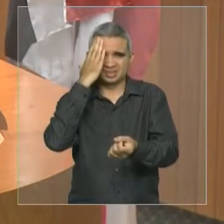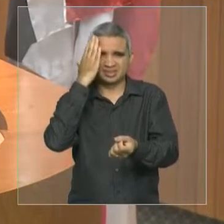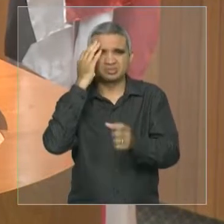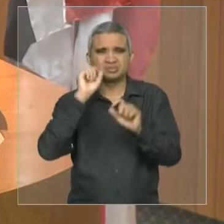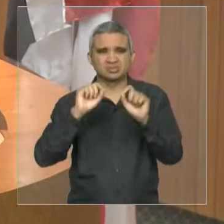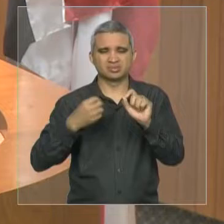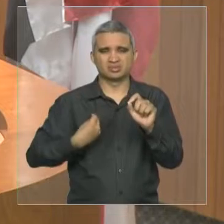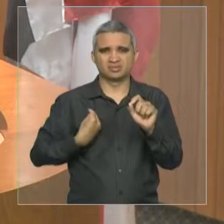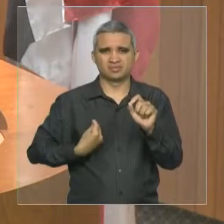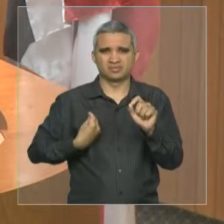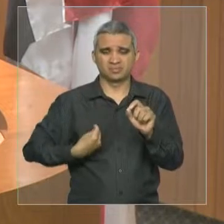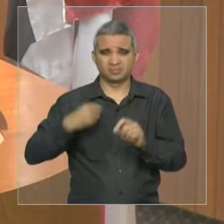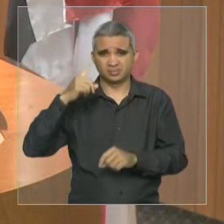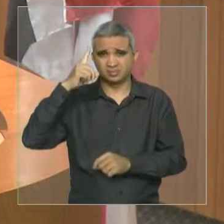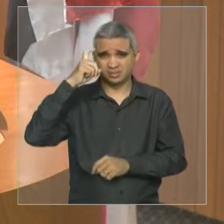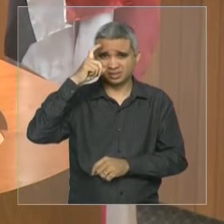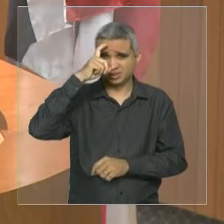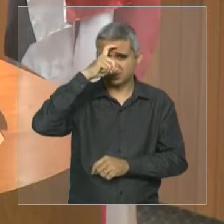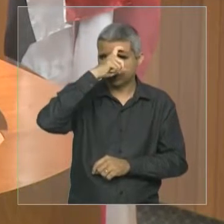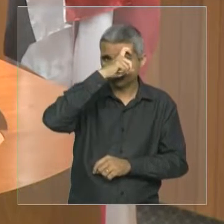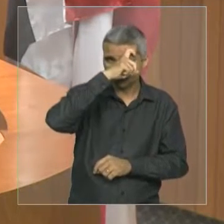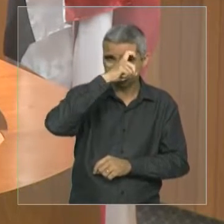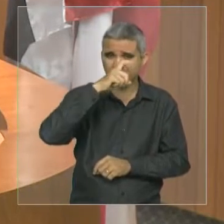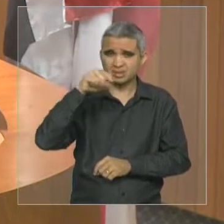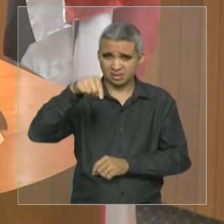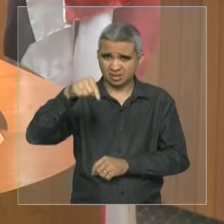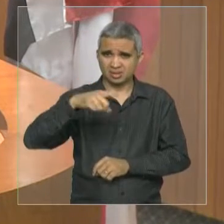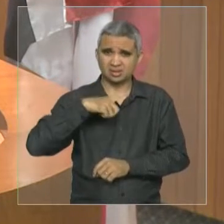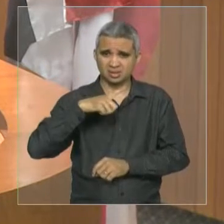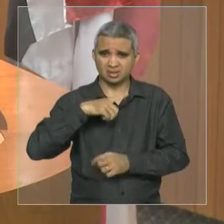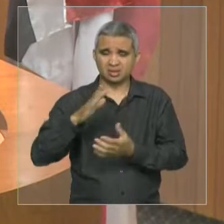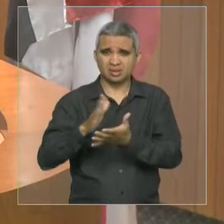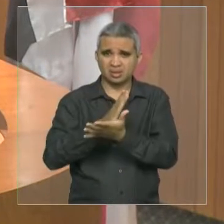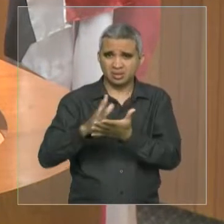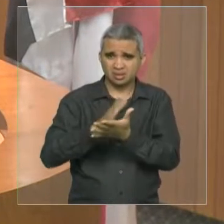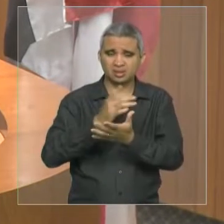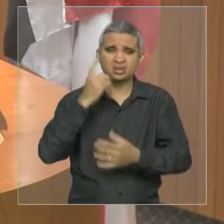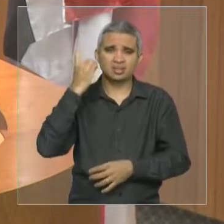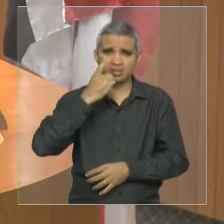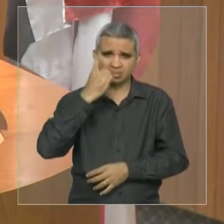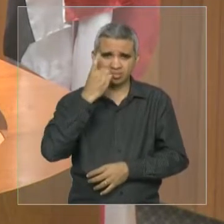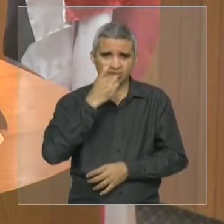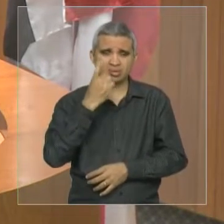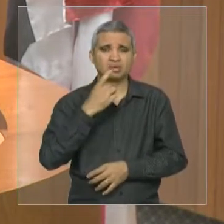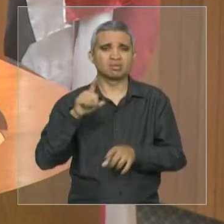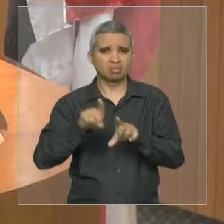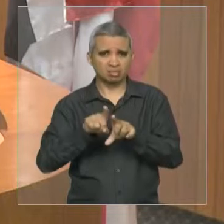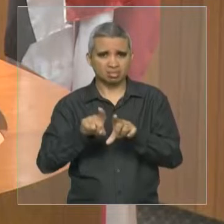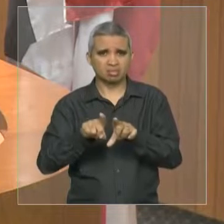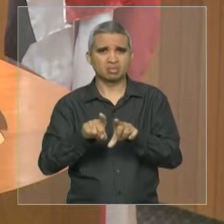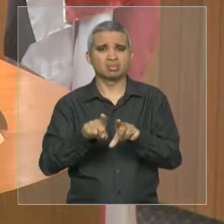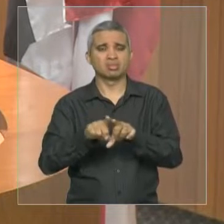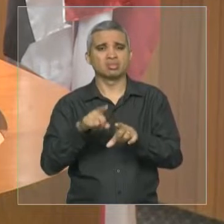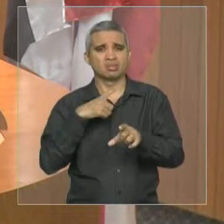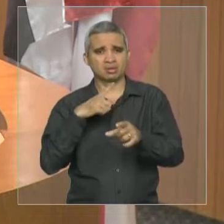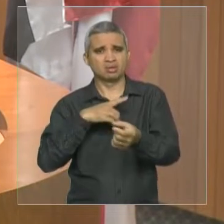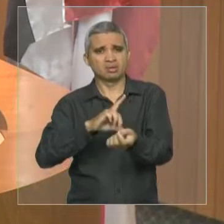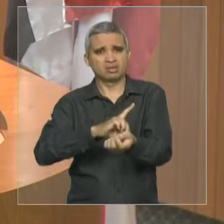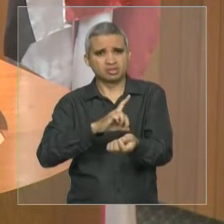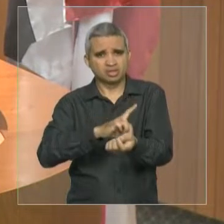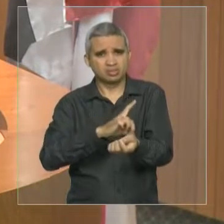Aqui nessa casa nós temos, inclusive, alguns deputados, temos aqui, inclusive, o deputado César Pires, que também defende essa causa, que também é portador da diabetes e